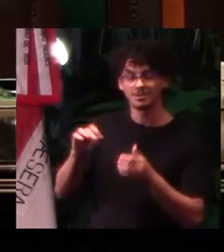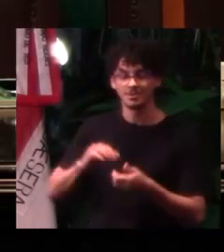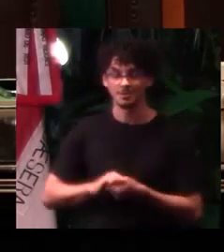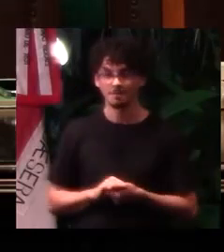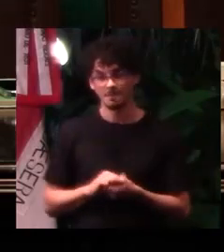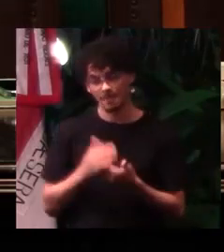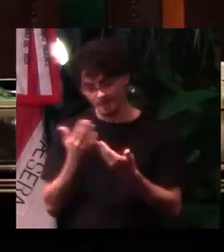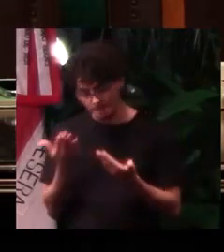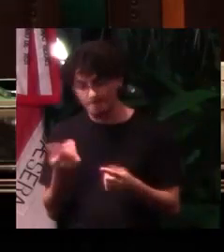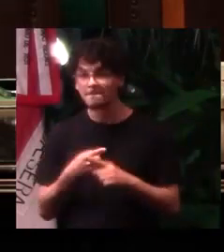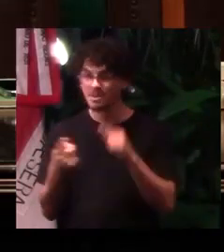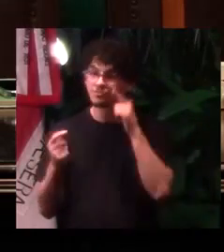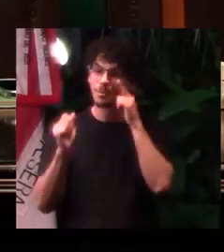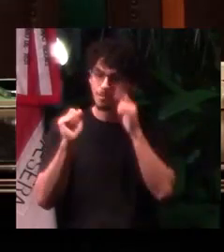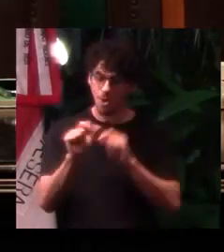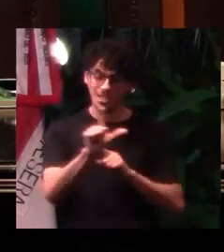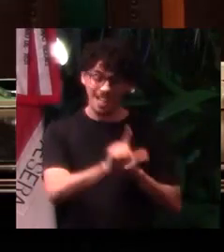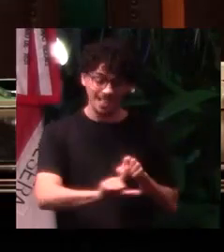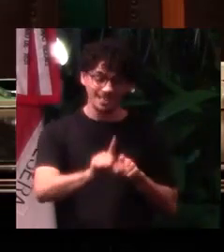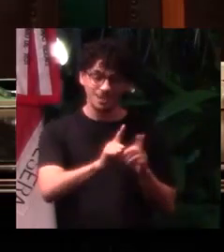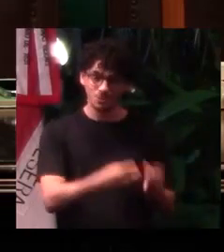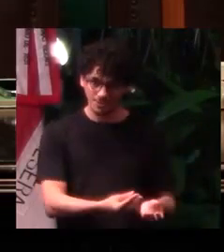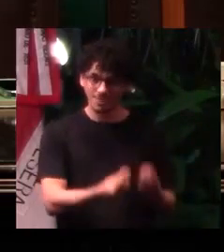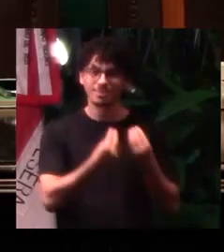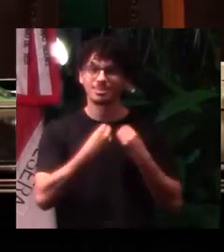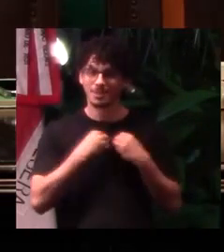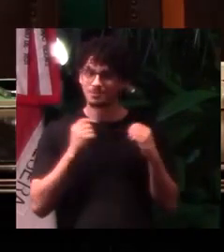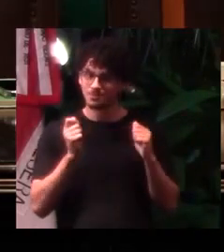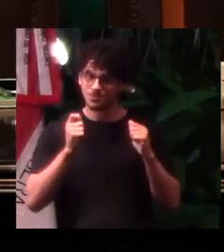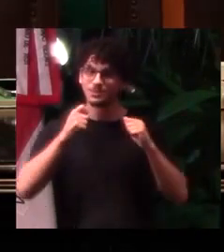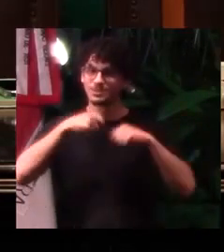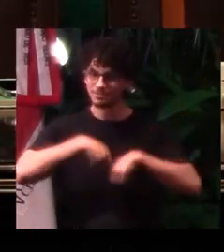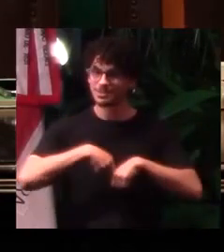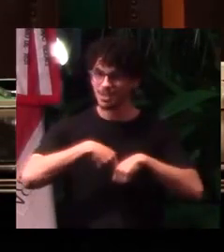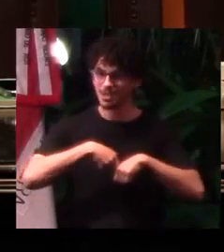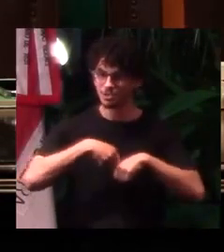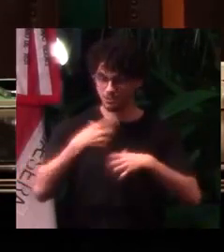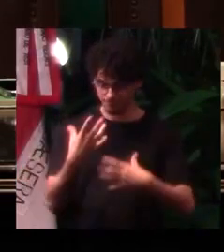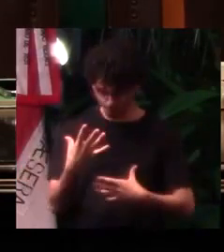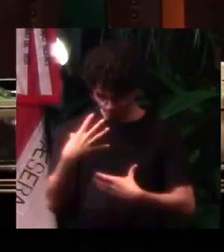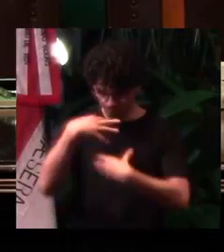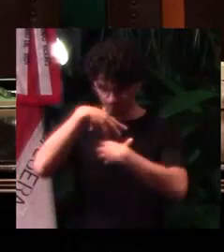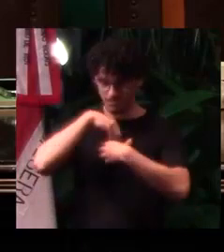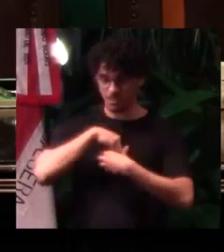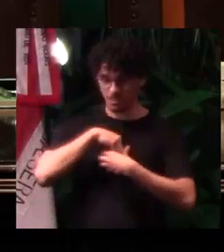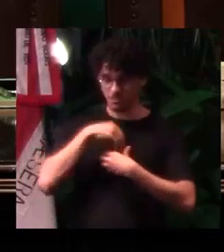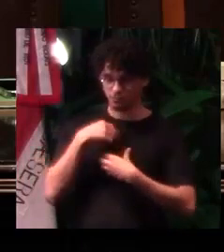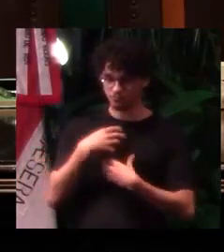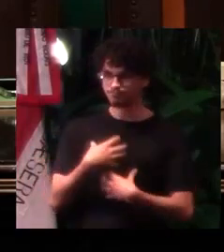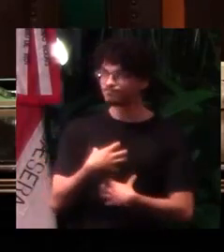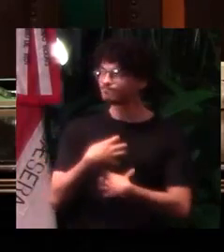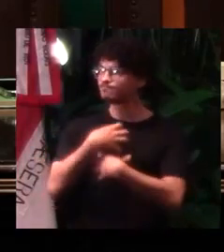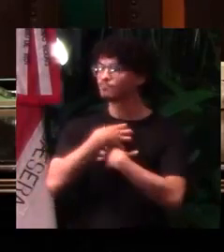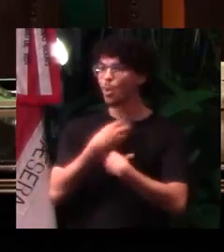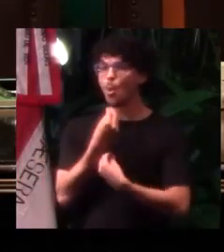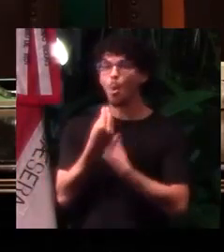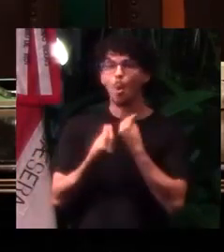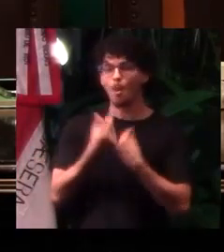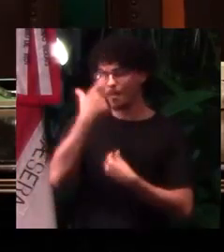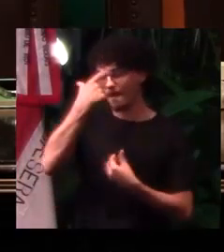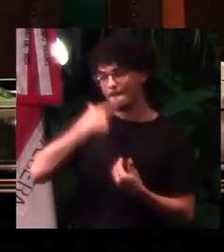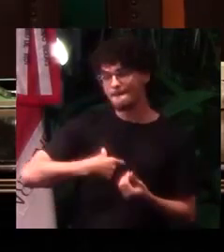é? Você pode, pela literatura, passar a vivenciar como é ser a